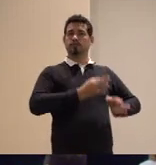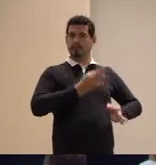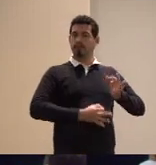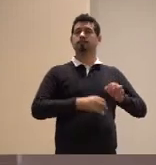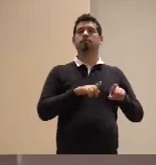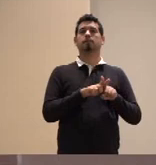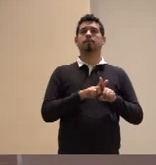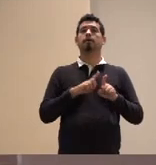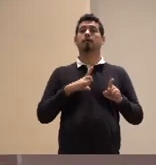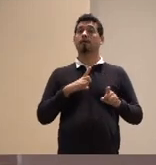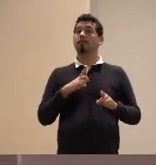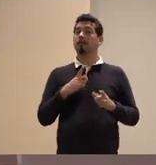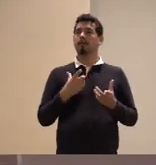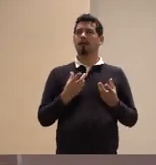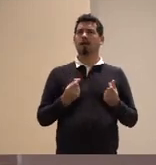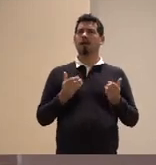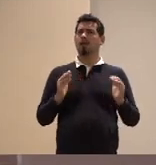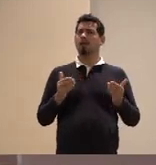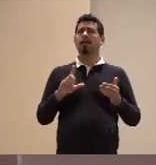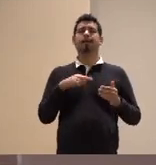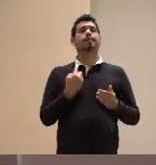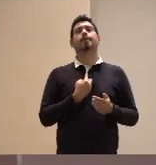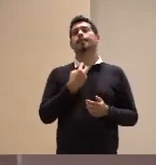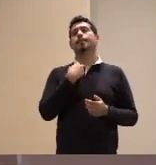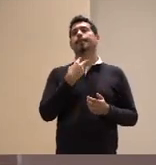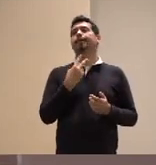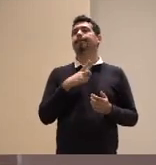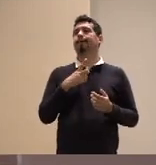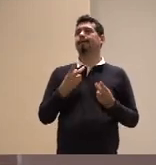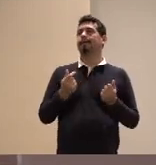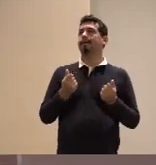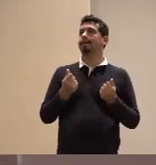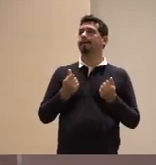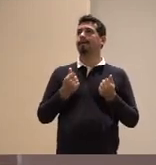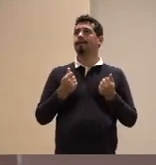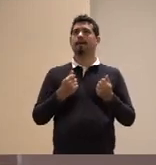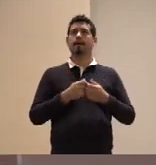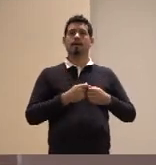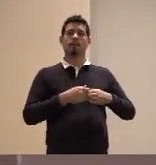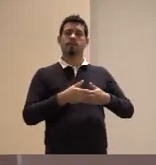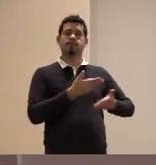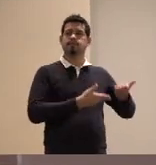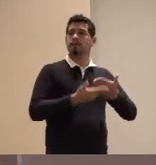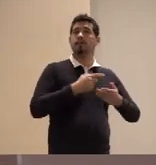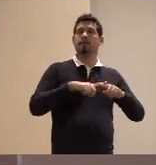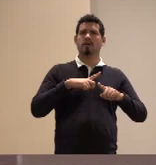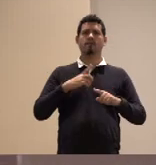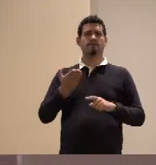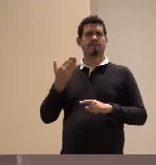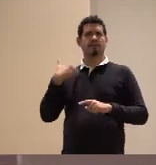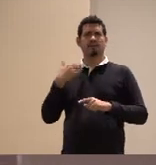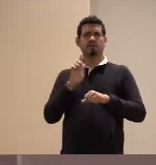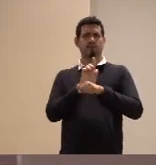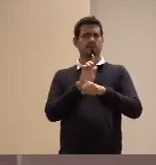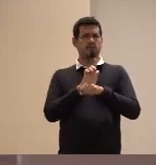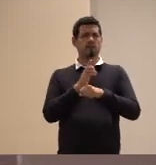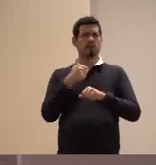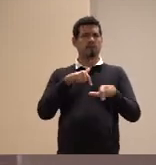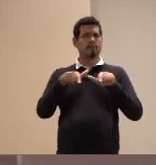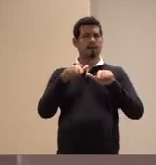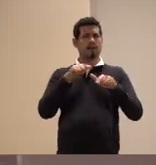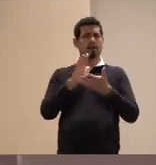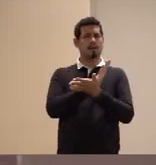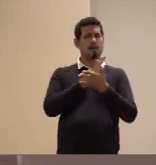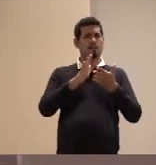que aqui que nós não podemos mais ter aquelas audiências, e eu participei, quando gestora pública, de